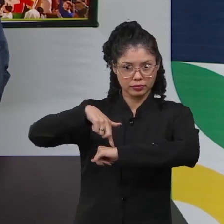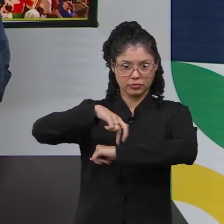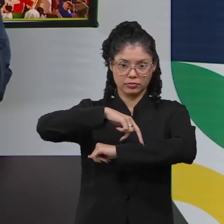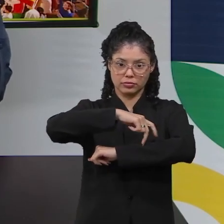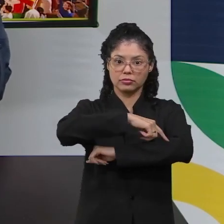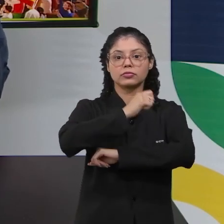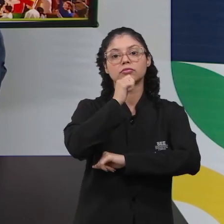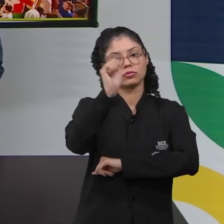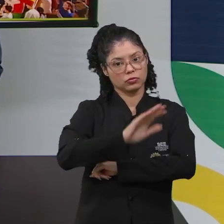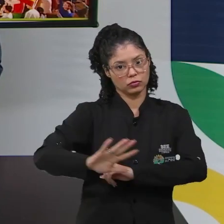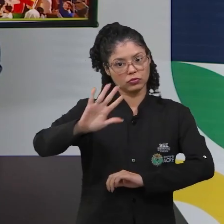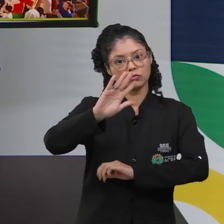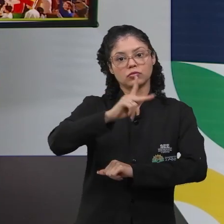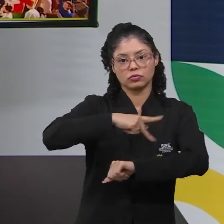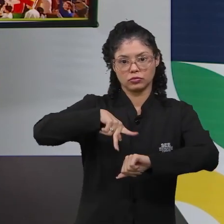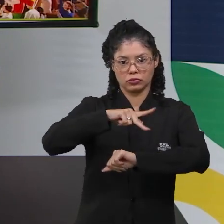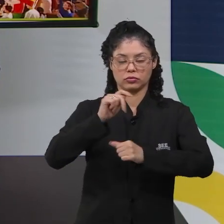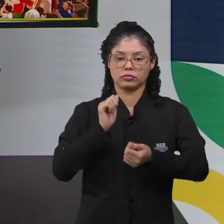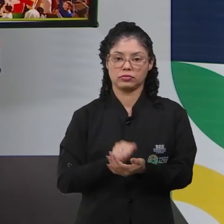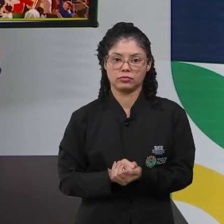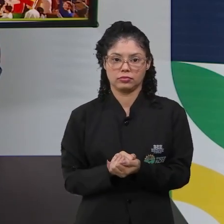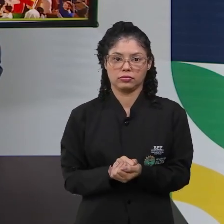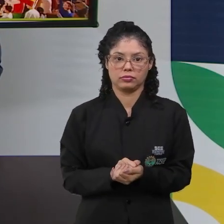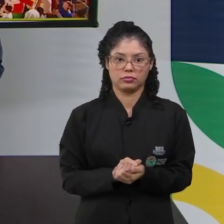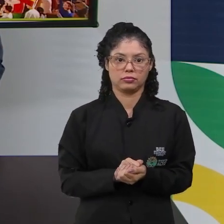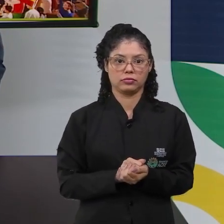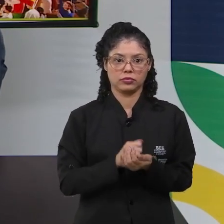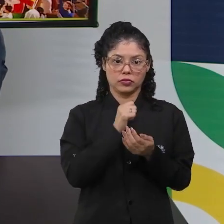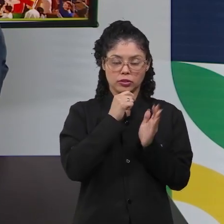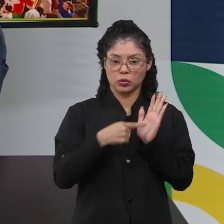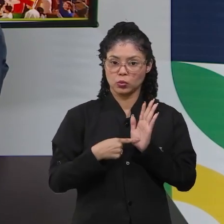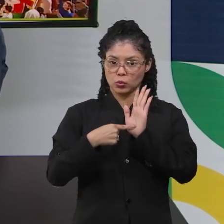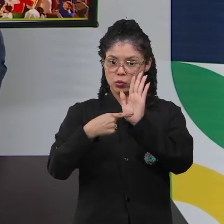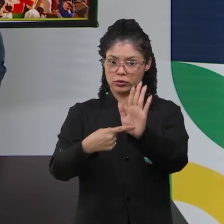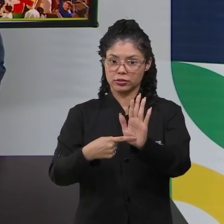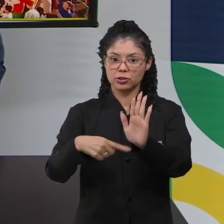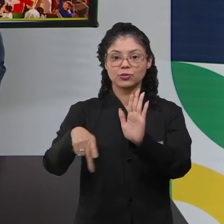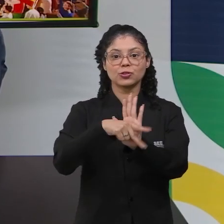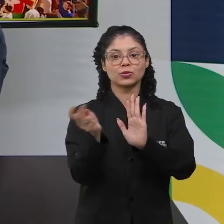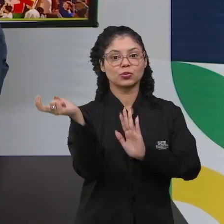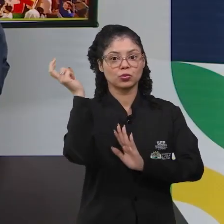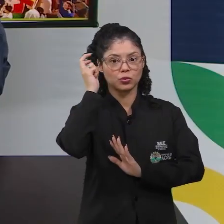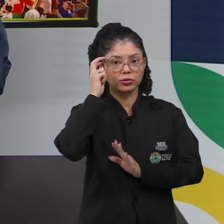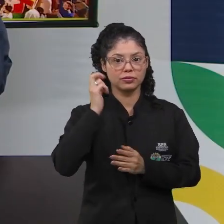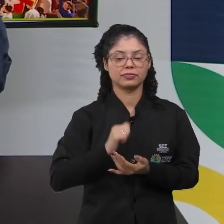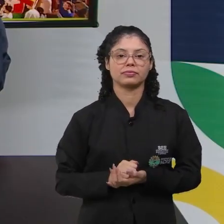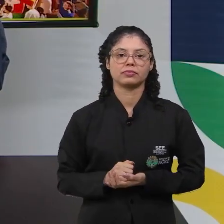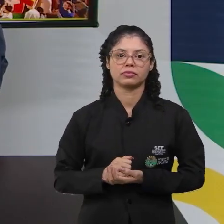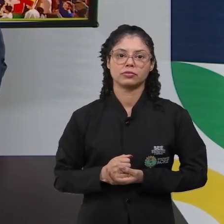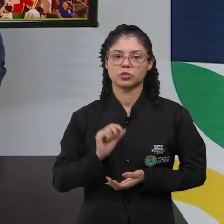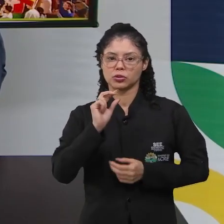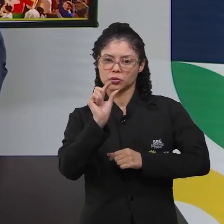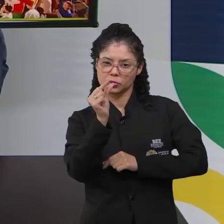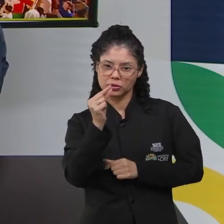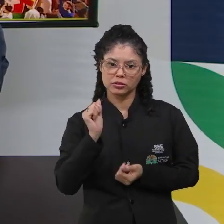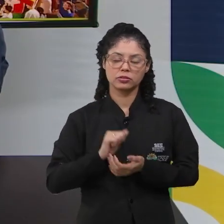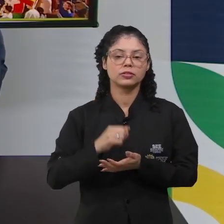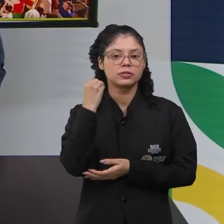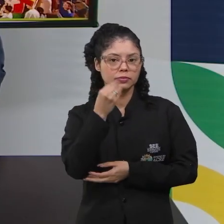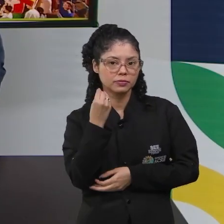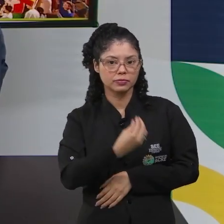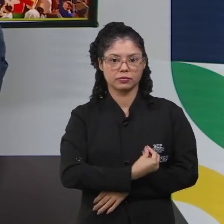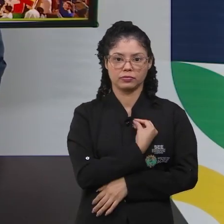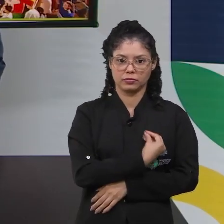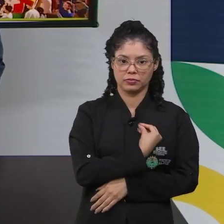as nações, o país sede, ele meio que ilustrar a sua cultura. Então, ele mostra um pouco da sua experiência, da sua